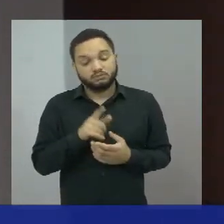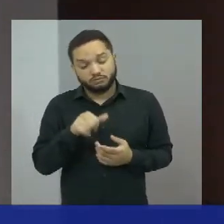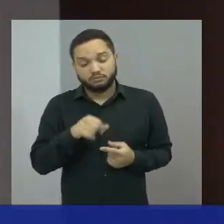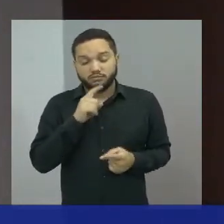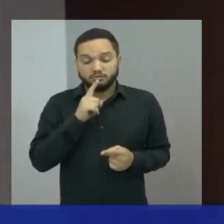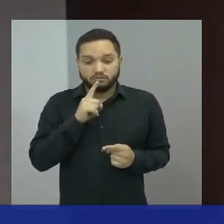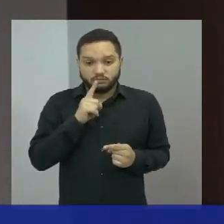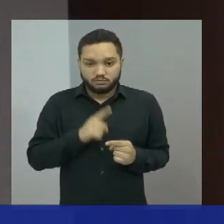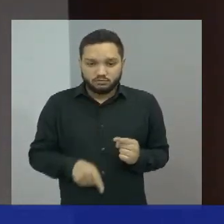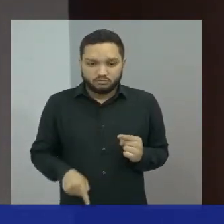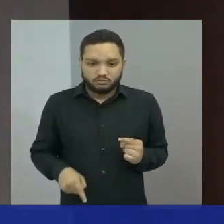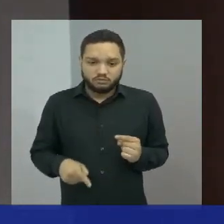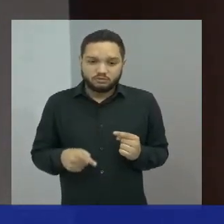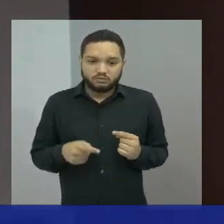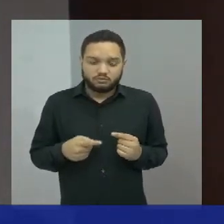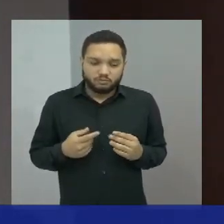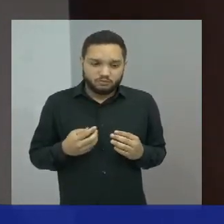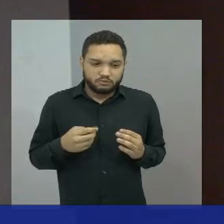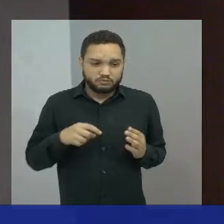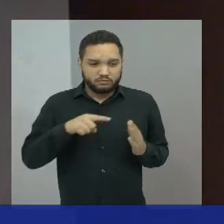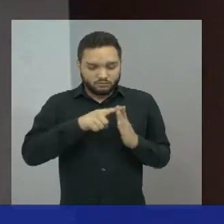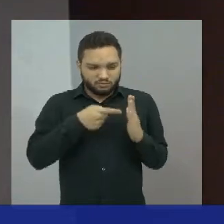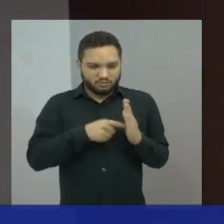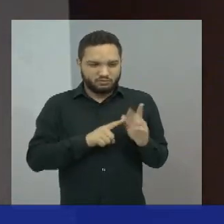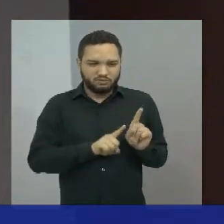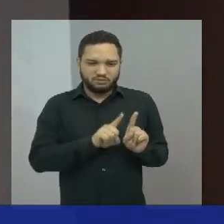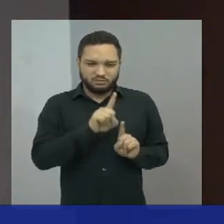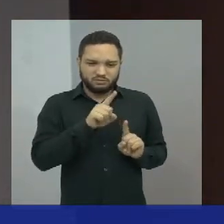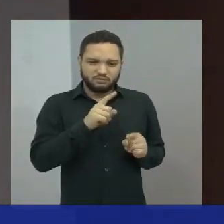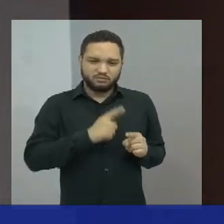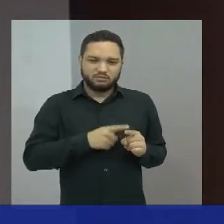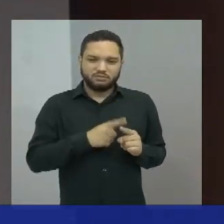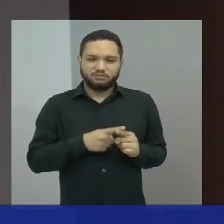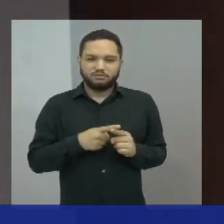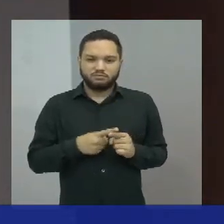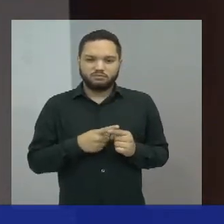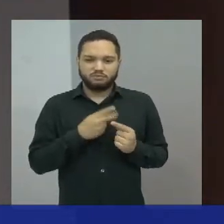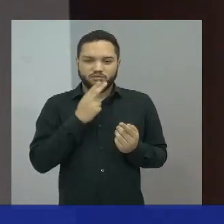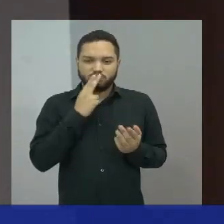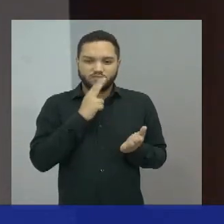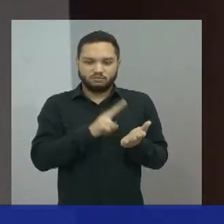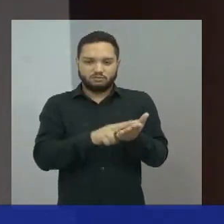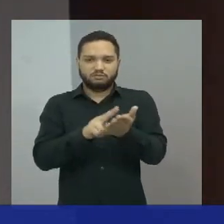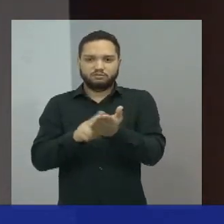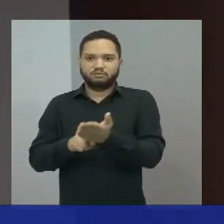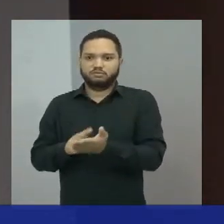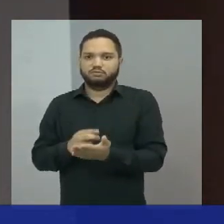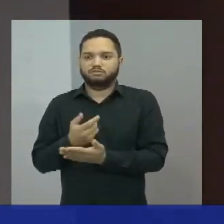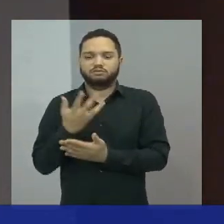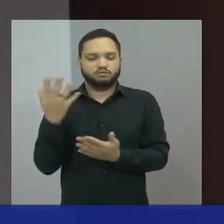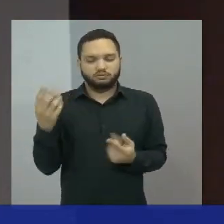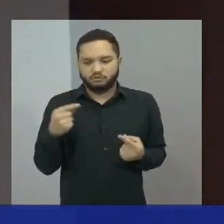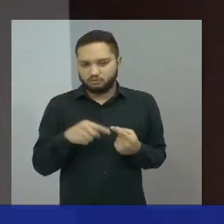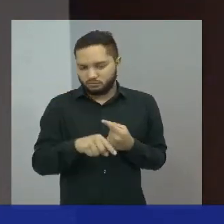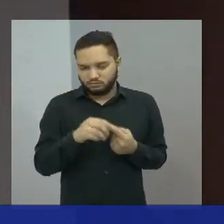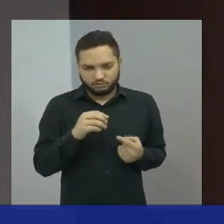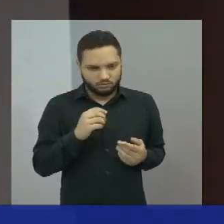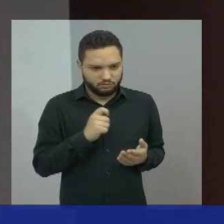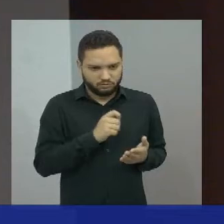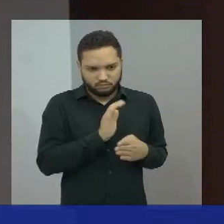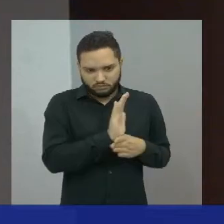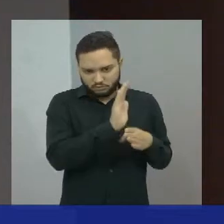proibido, atribuir pontuação pela lavratura de auto de infração, é